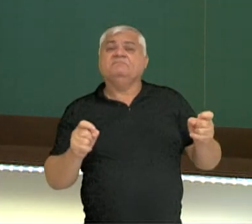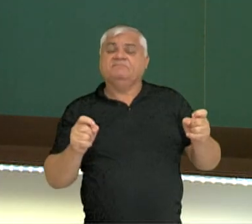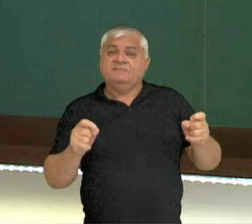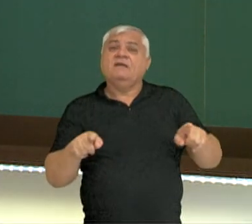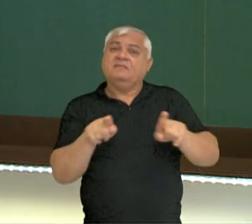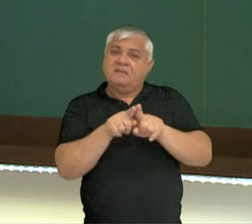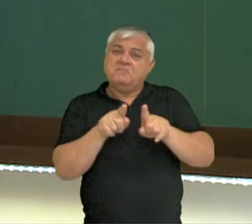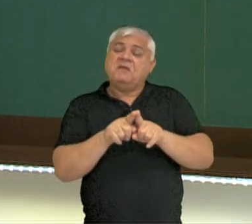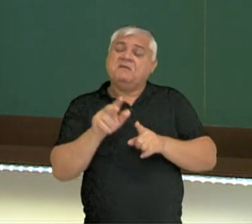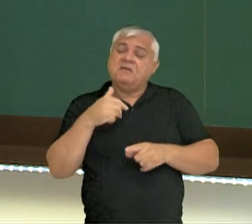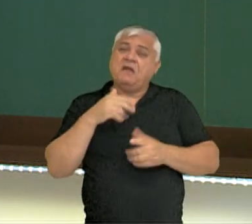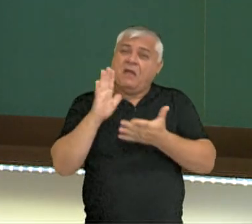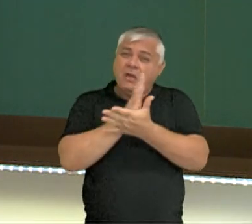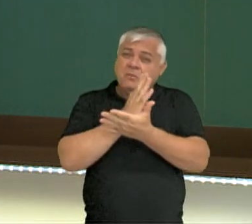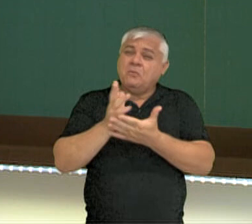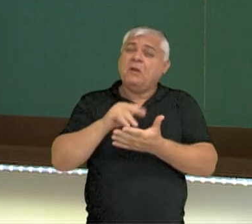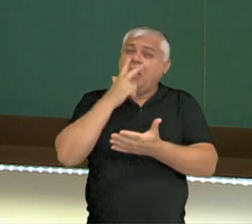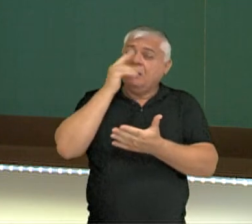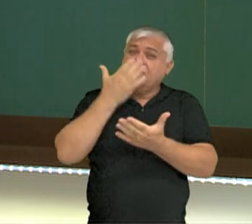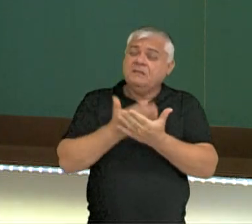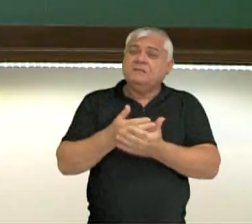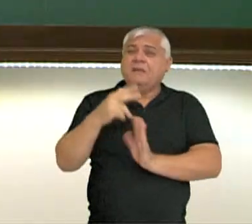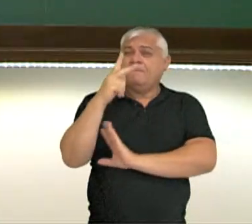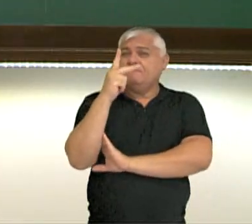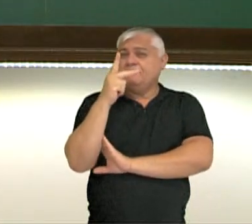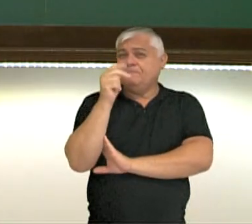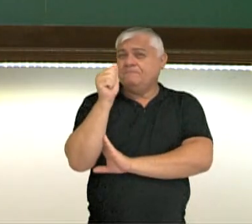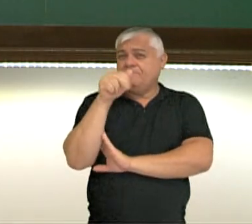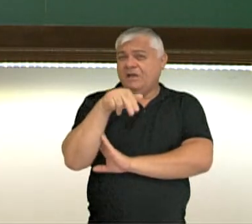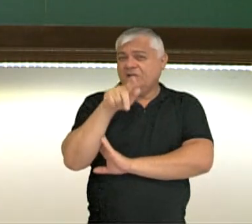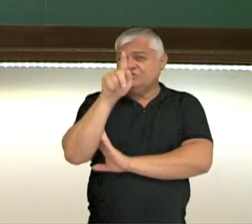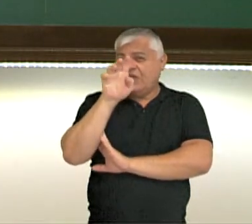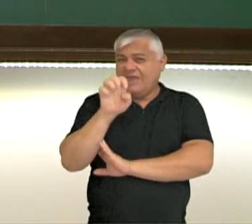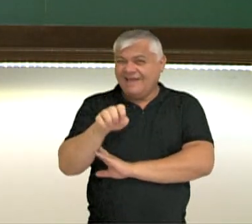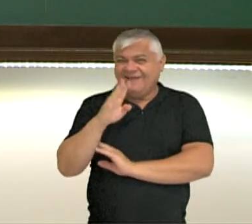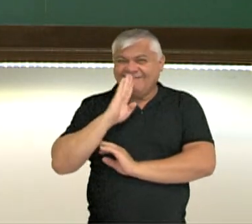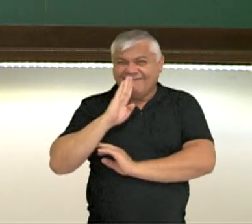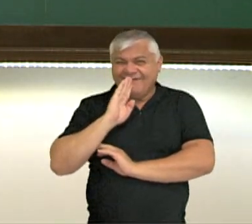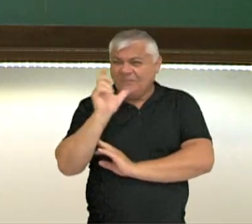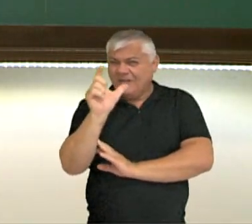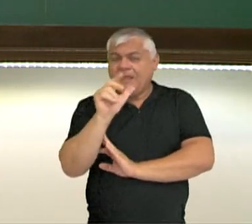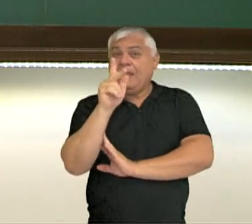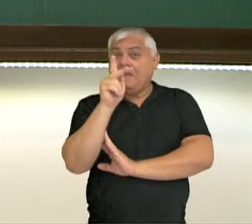até acreditaram, foi a chamada Pangeia. Para quem não conhece, a Pangeia